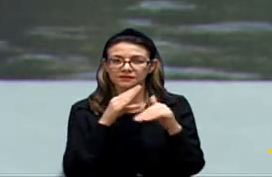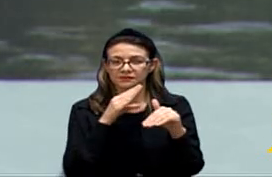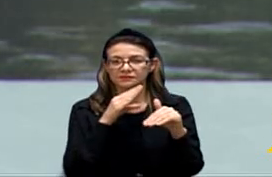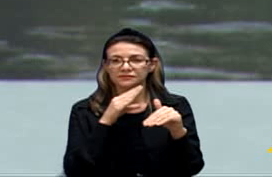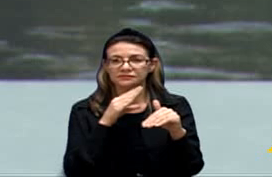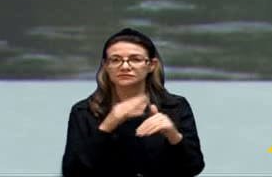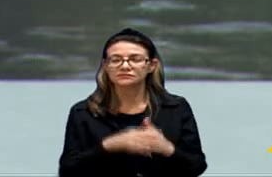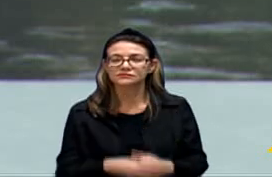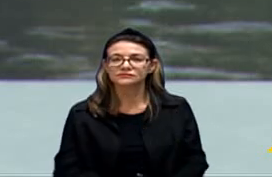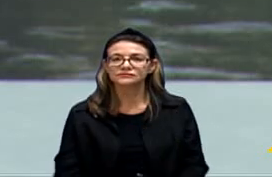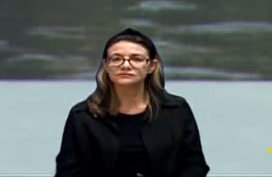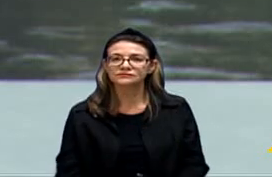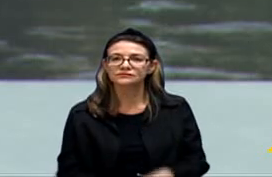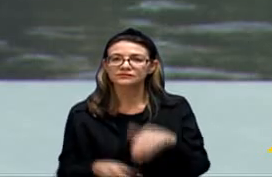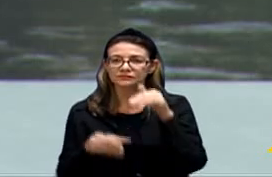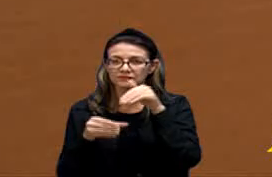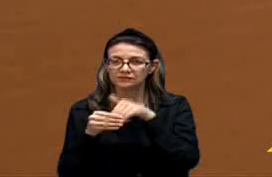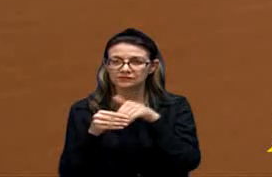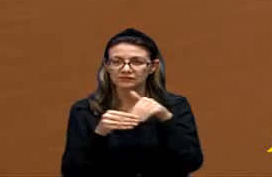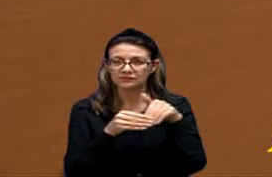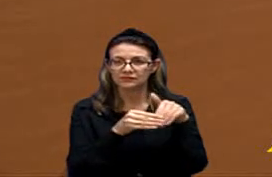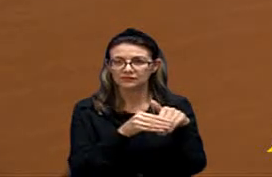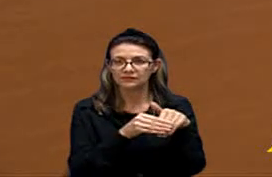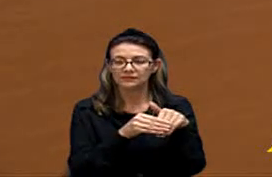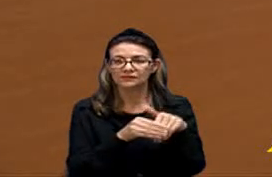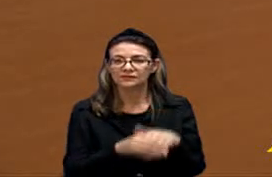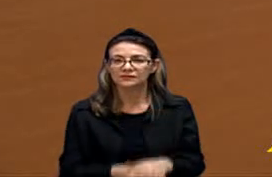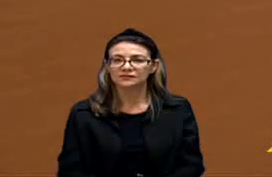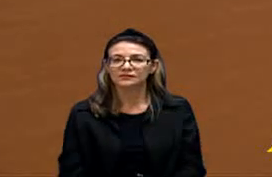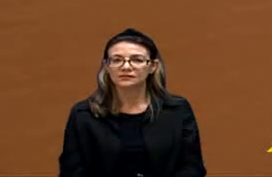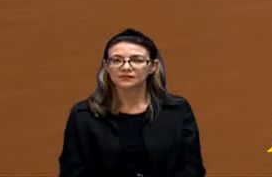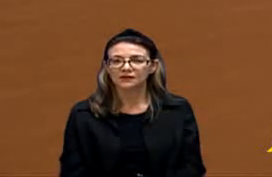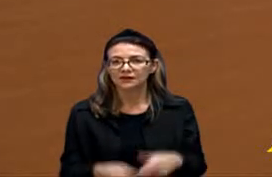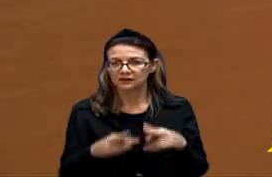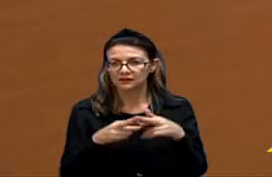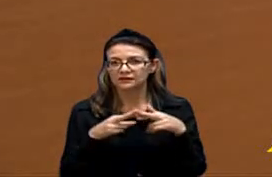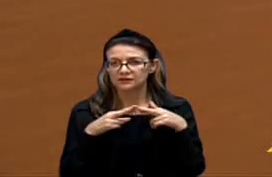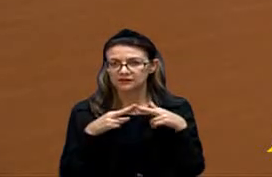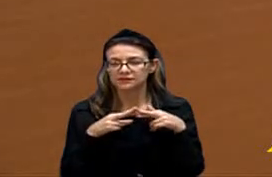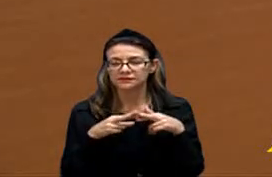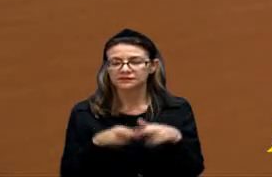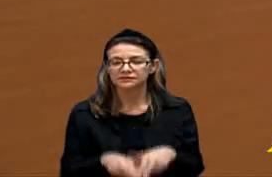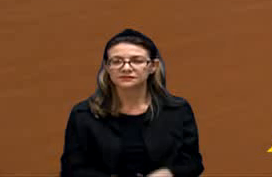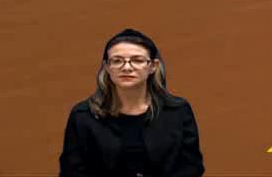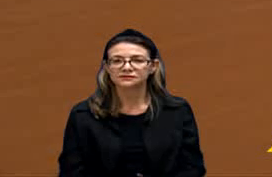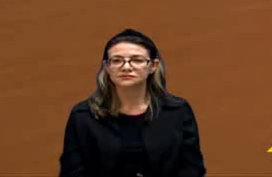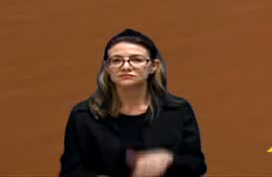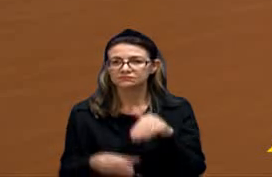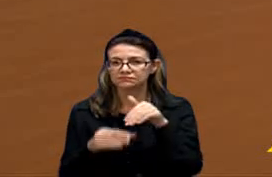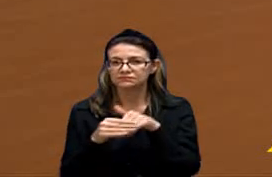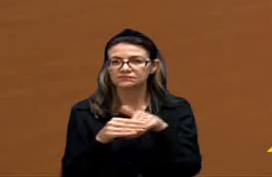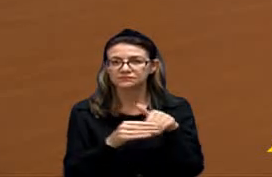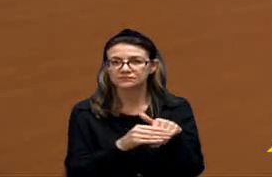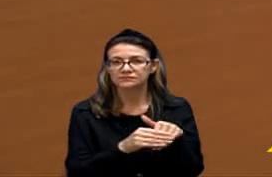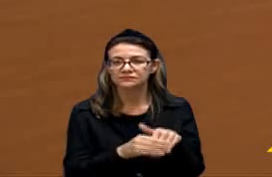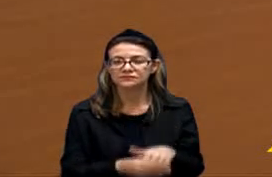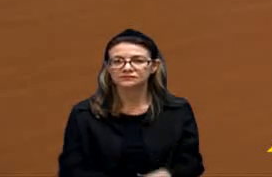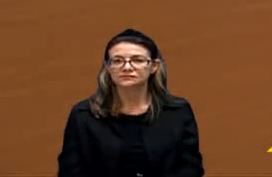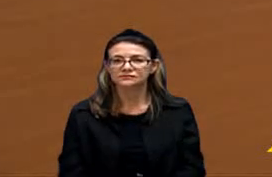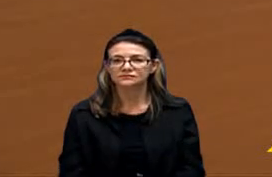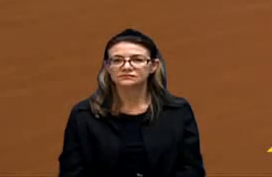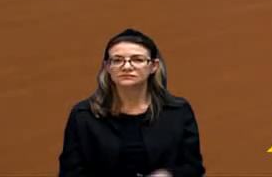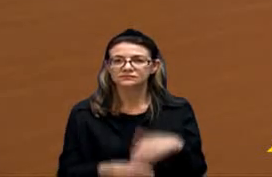paraa eu coloco em votação o requerimento verbal do vereador Treviso o